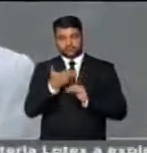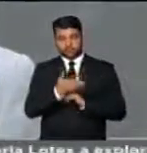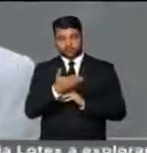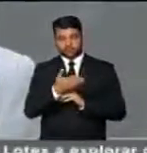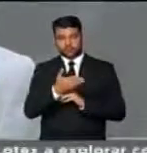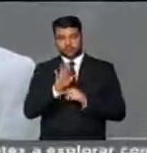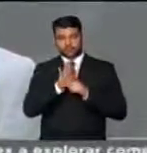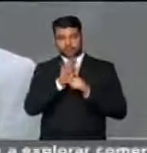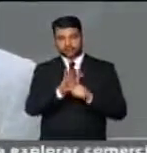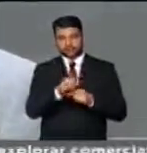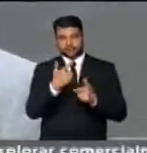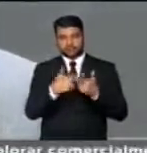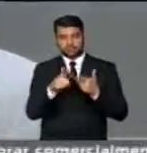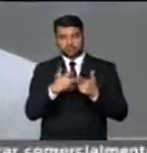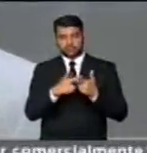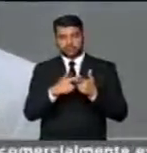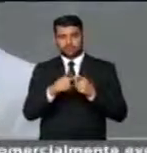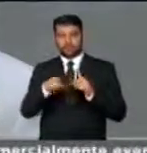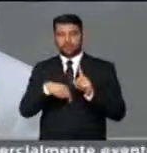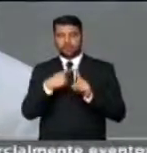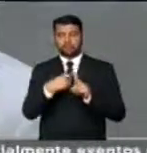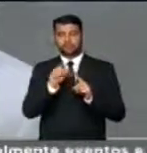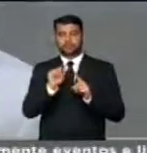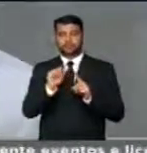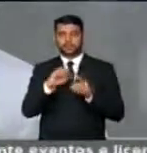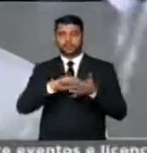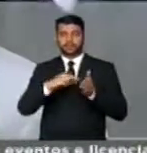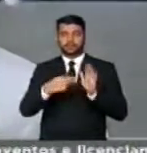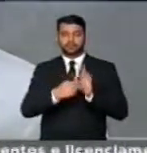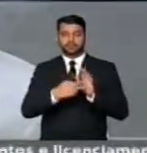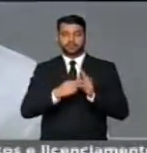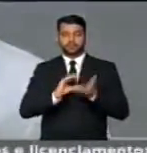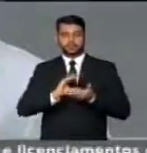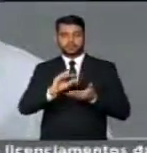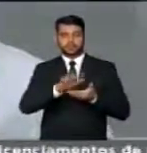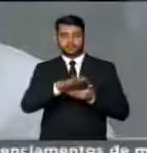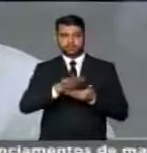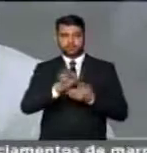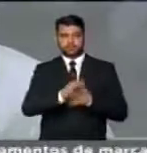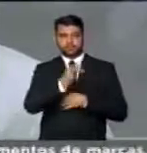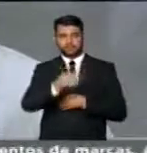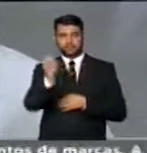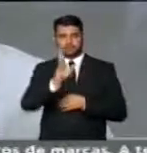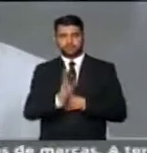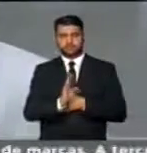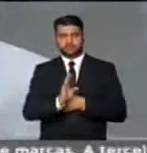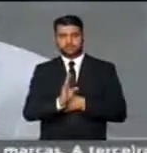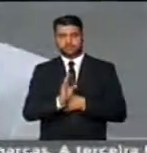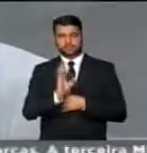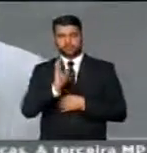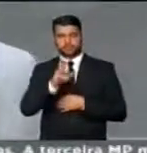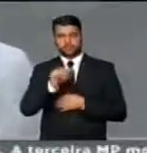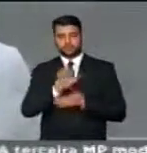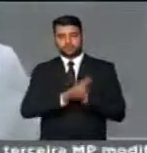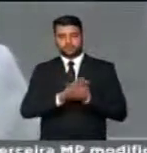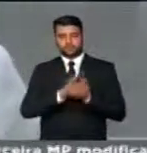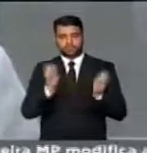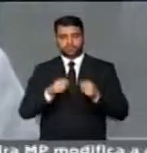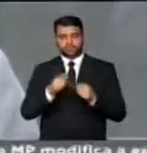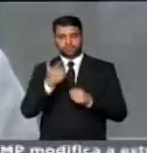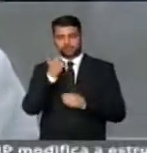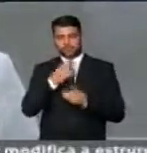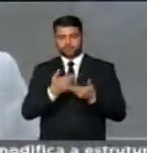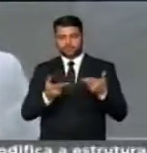essa ameniza esse problema, além do que significa um investimento no futuro do país. Jamais pode